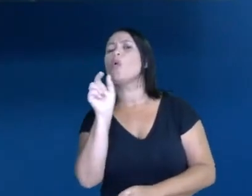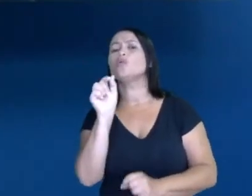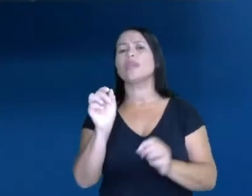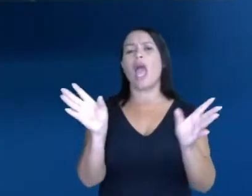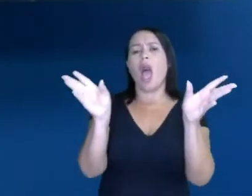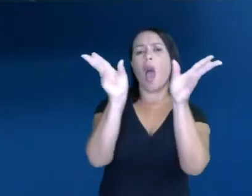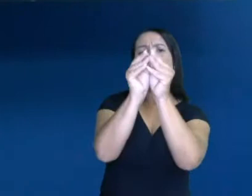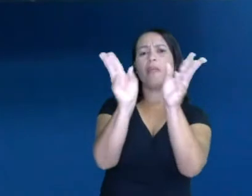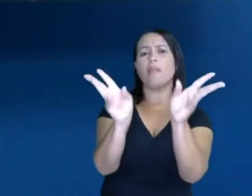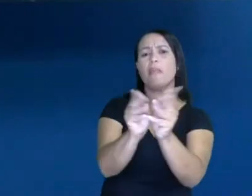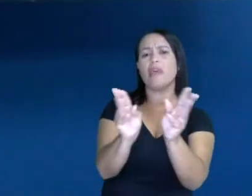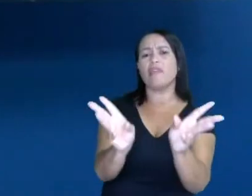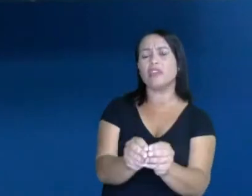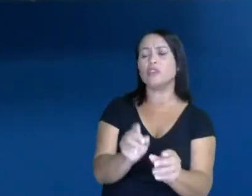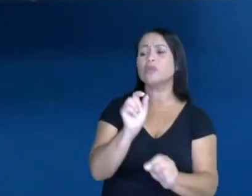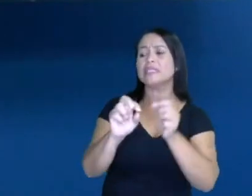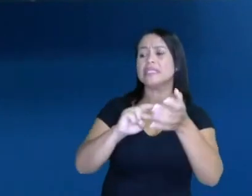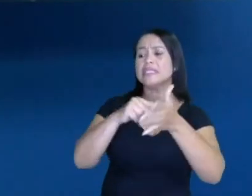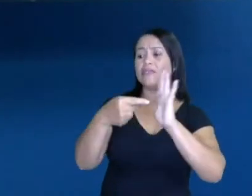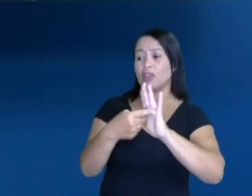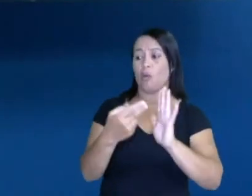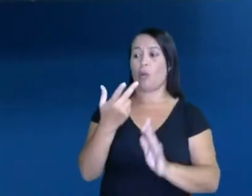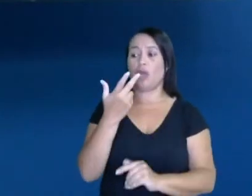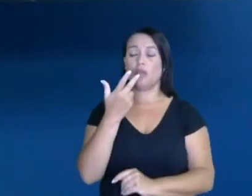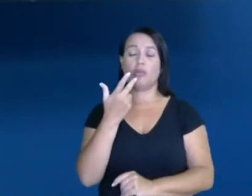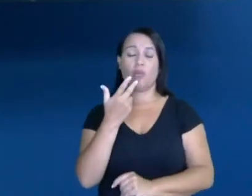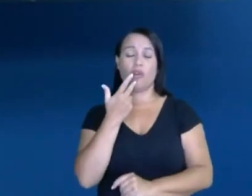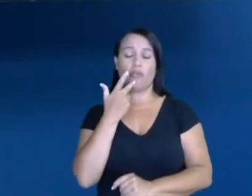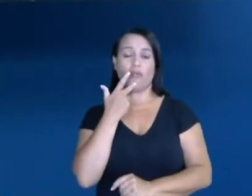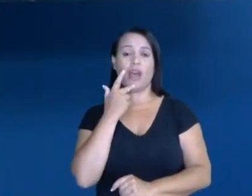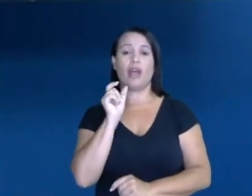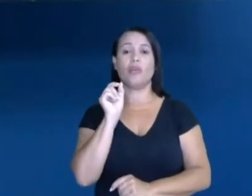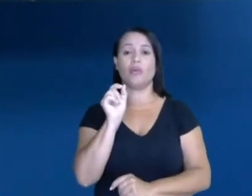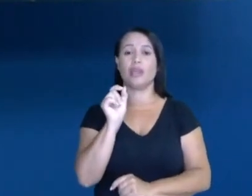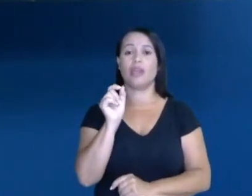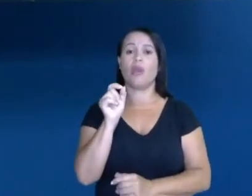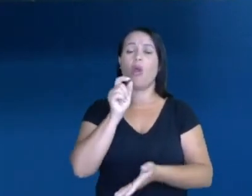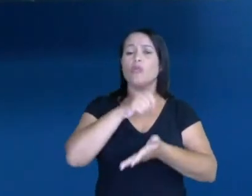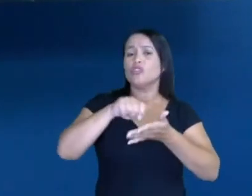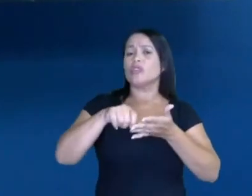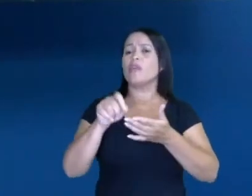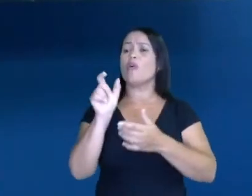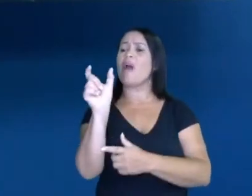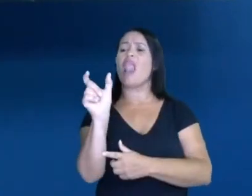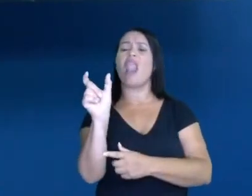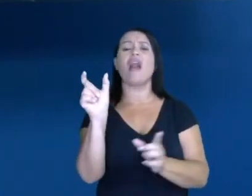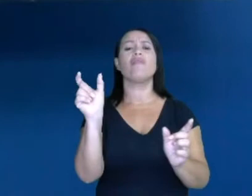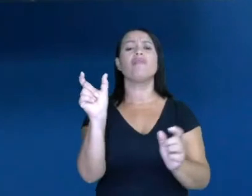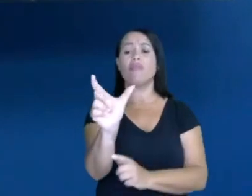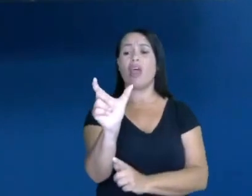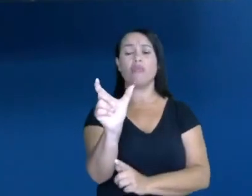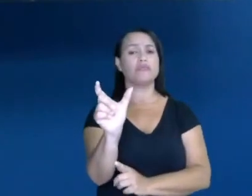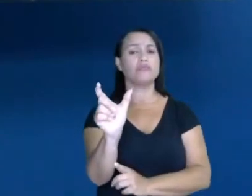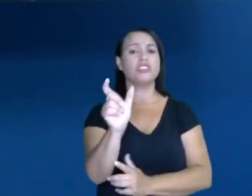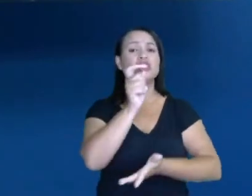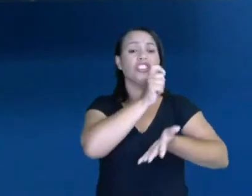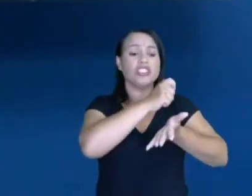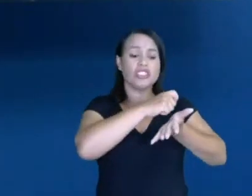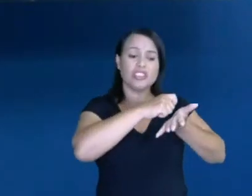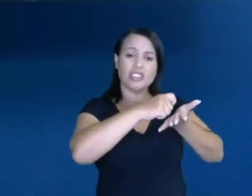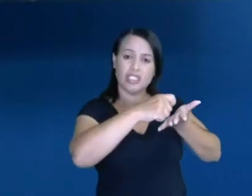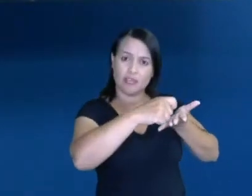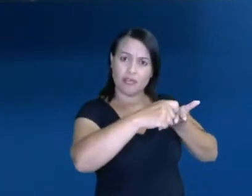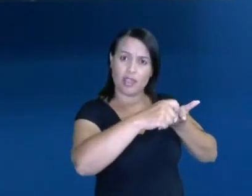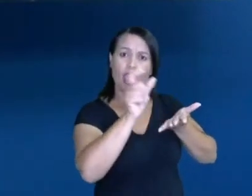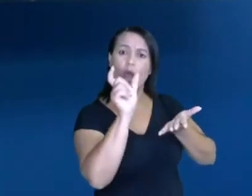O que são as abreviações? É quando eu faço a redução de uma determinada palavra. E em vez de eu